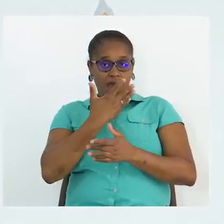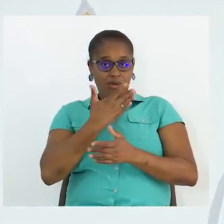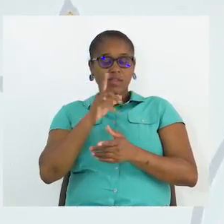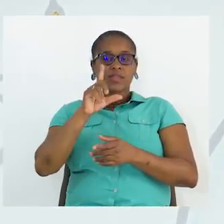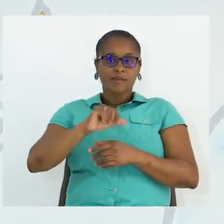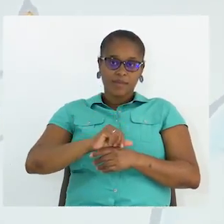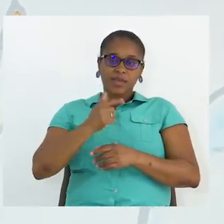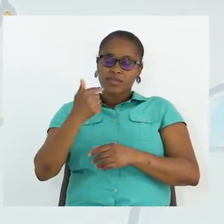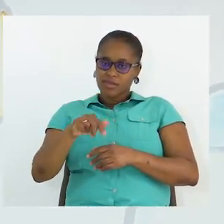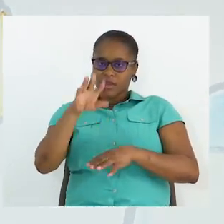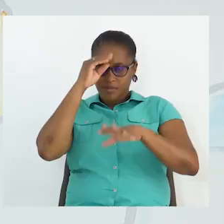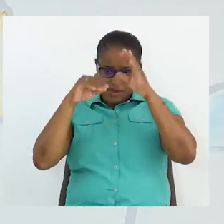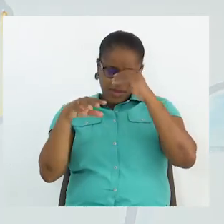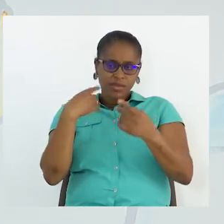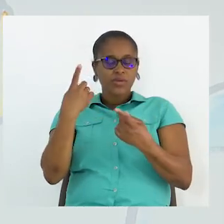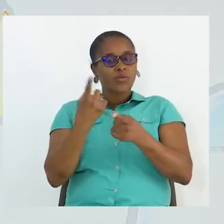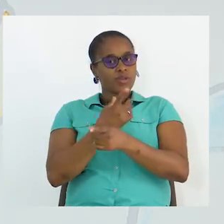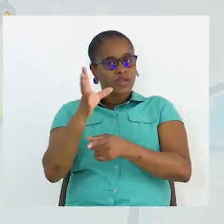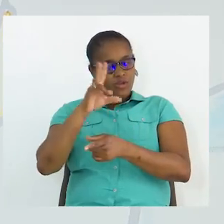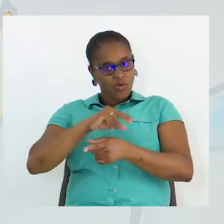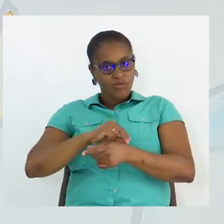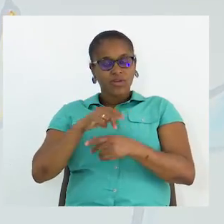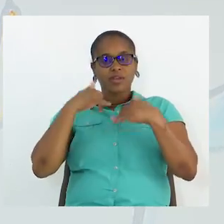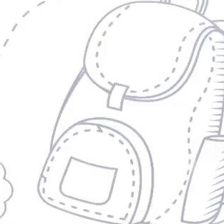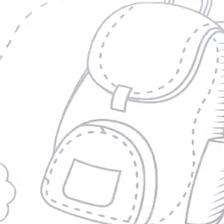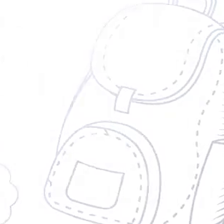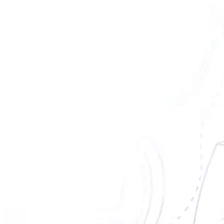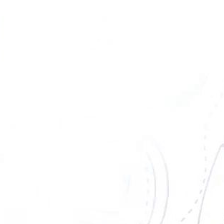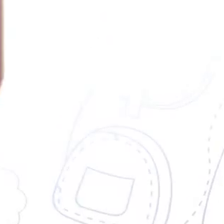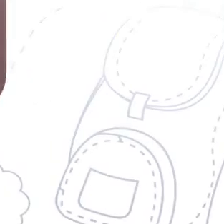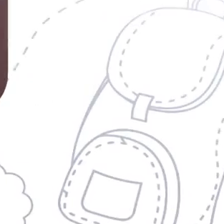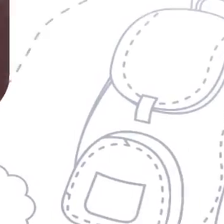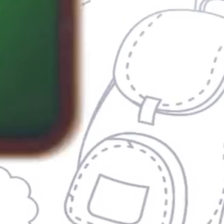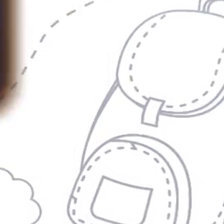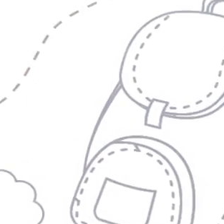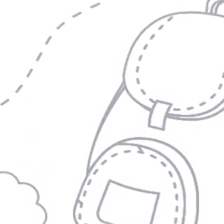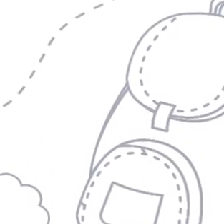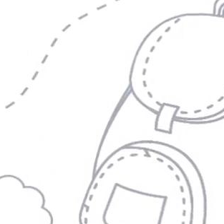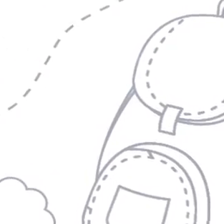e que também tenham aprendido algo novo. Até a próxima!